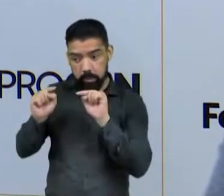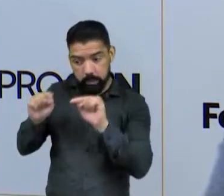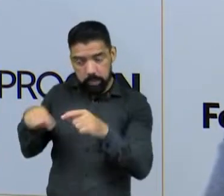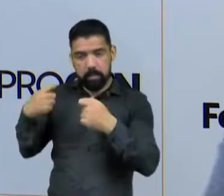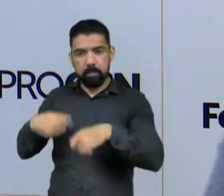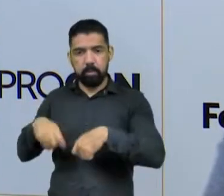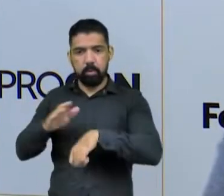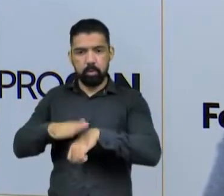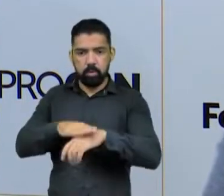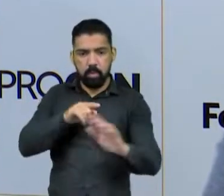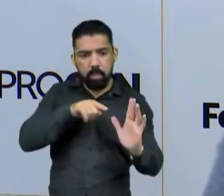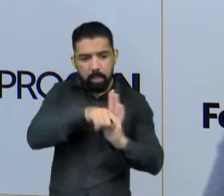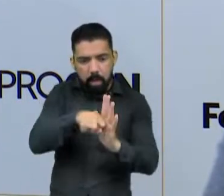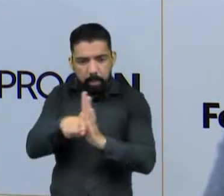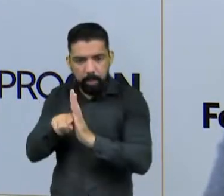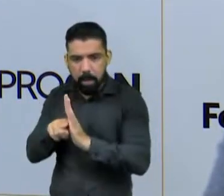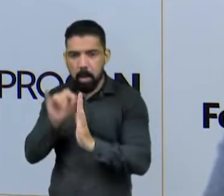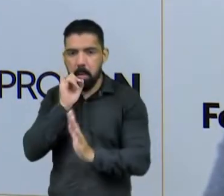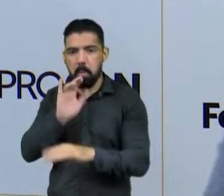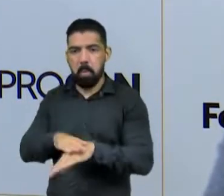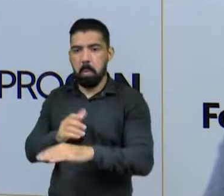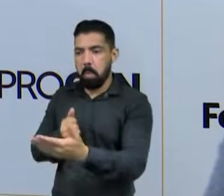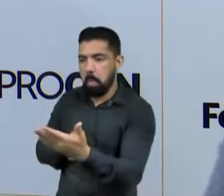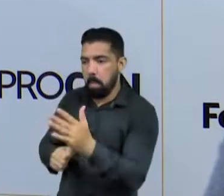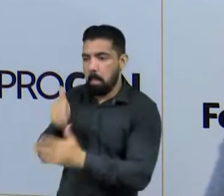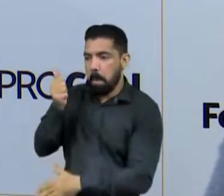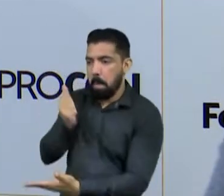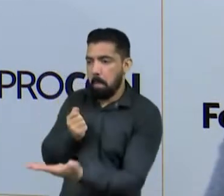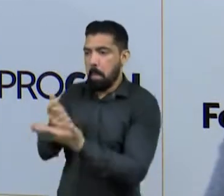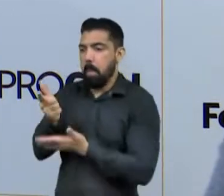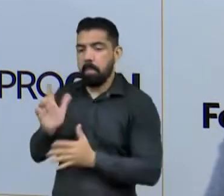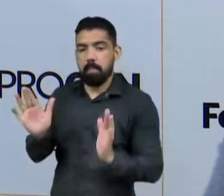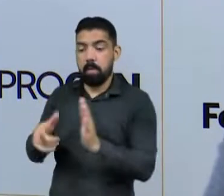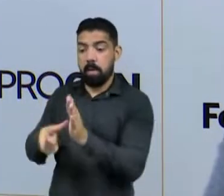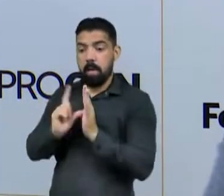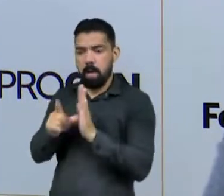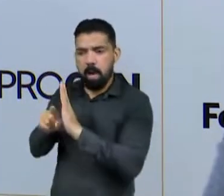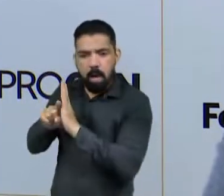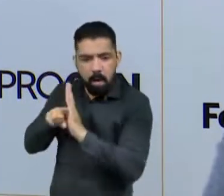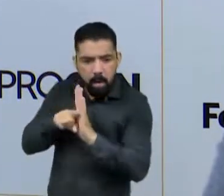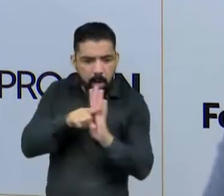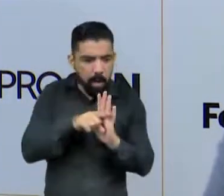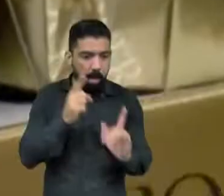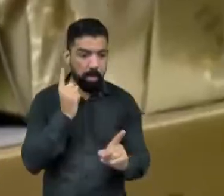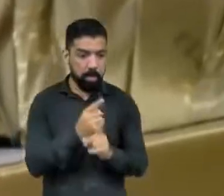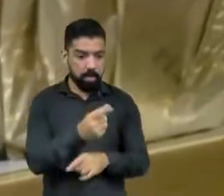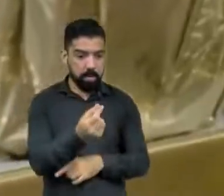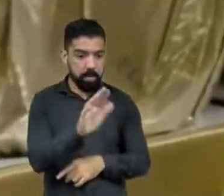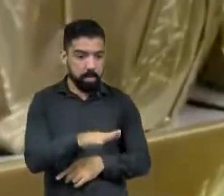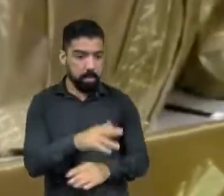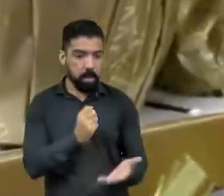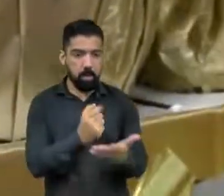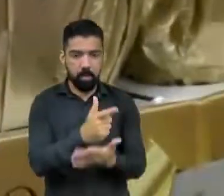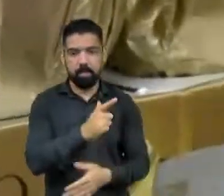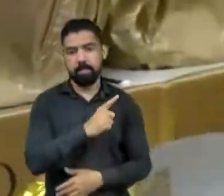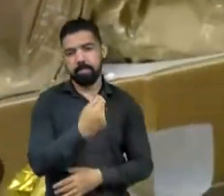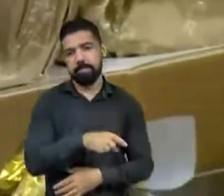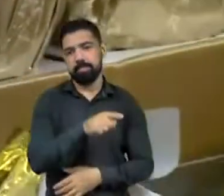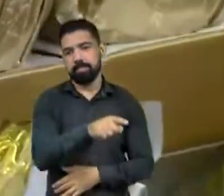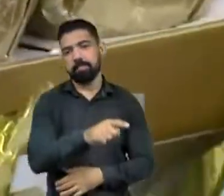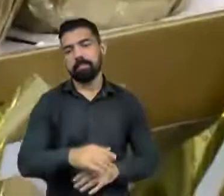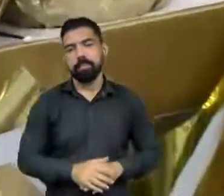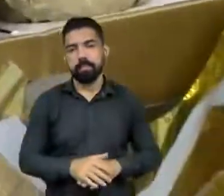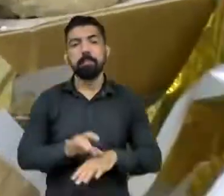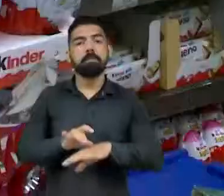pesquisa de preço antes de poder comprar para ter uma economia, ver se realmente está valendo a pena ou não. A principal dica é que